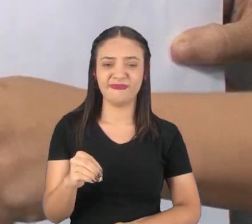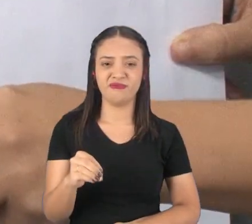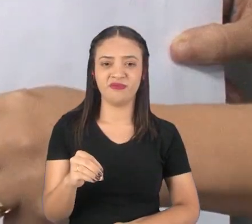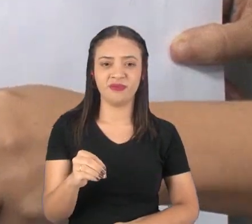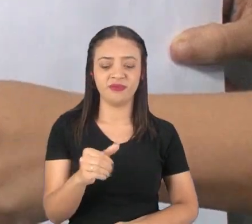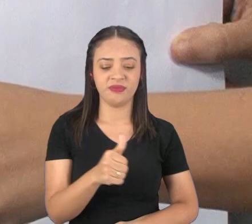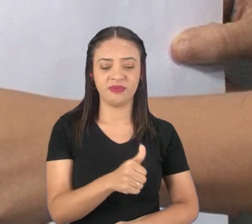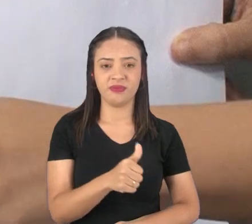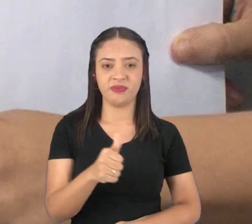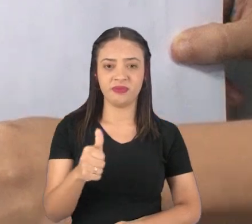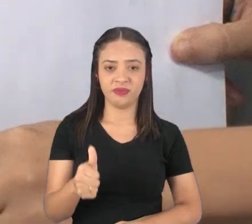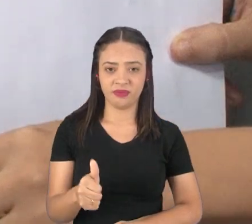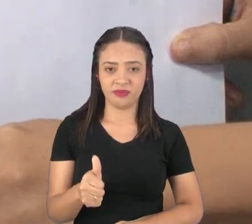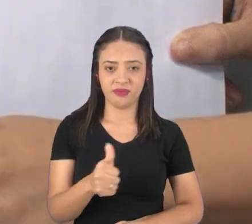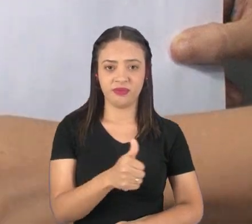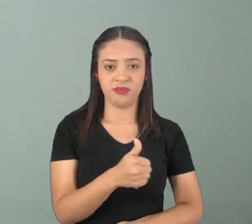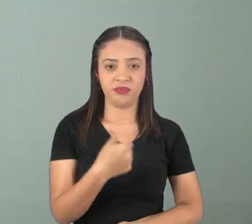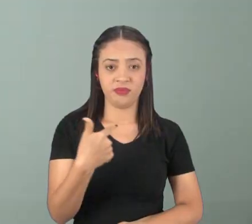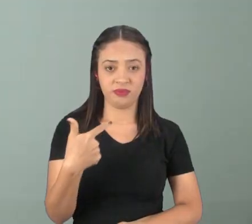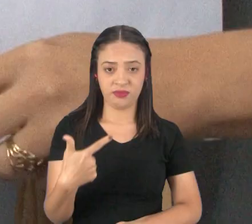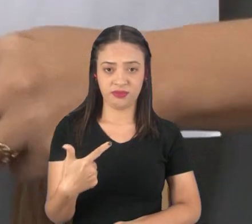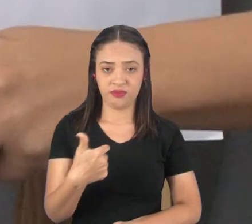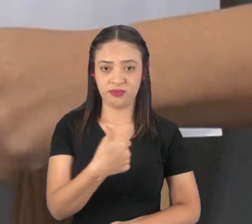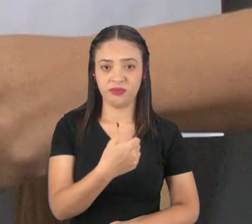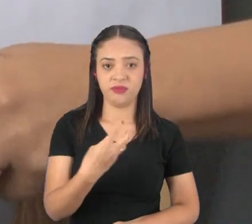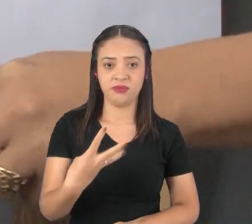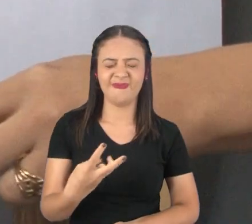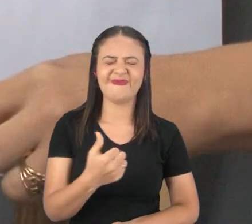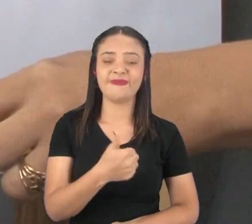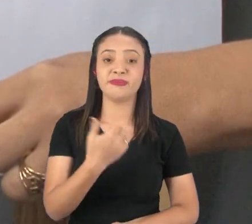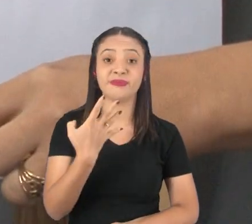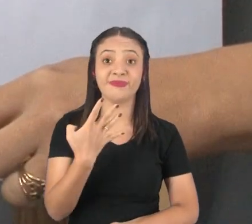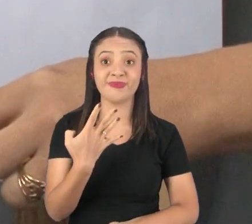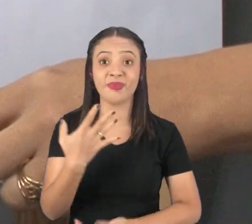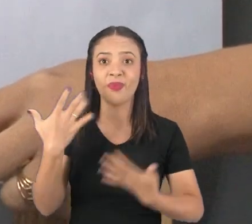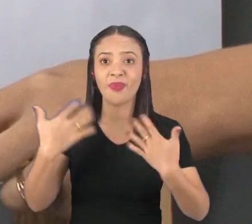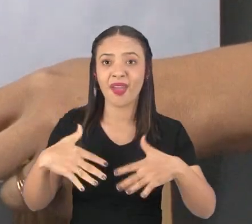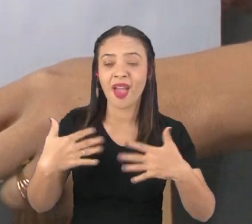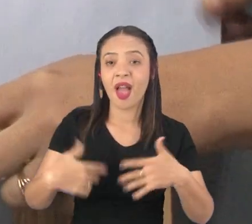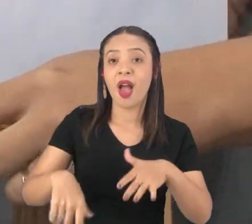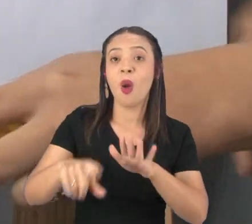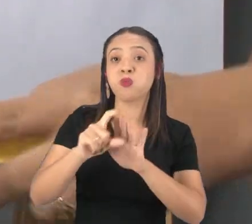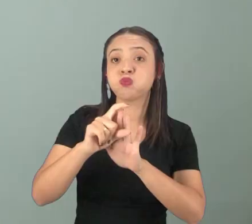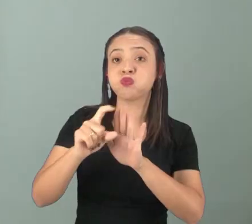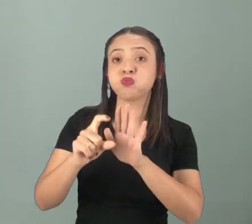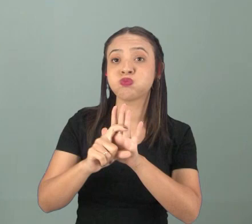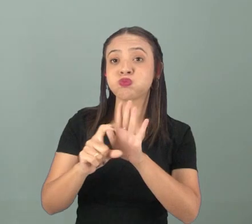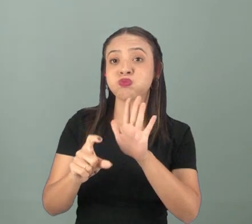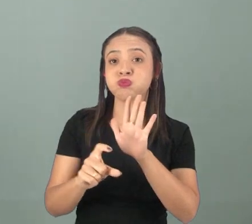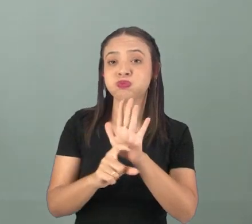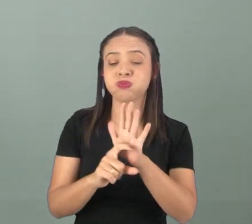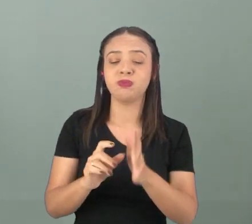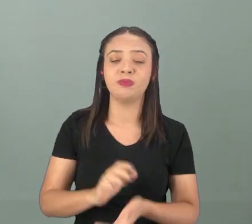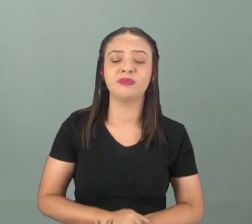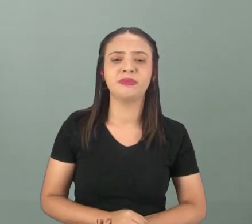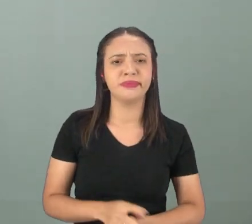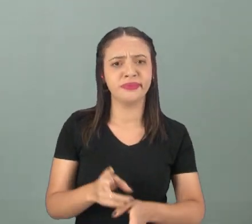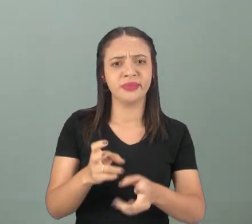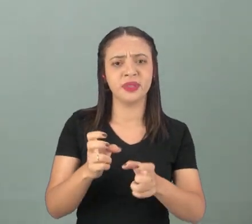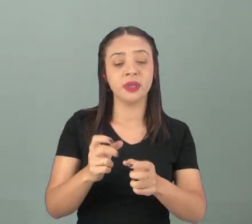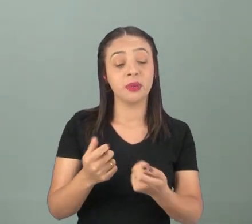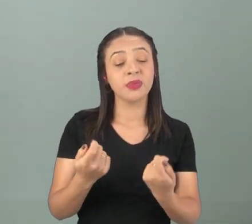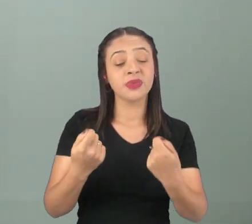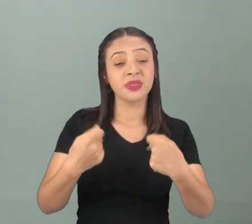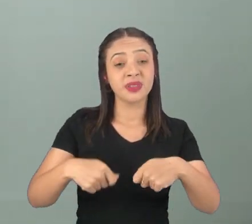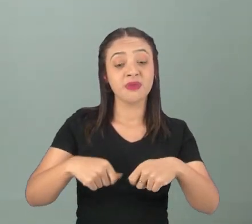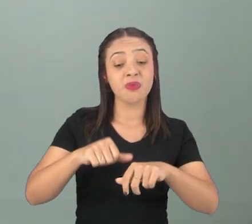10, 11, 12, 13, 14 estrofes, ok? Vocês viram que vai